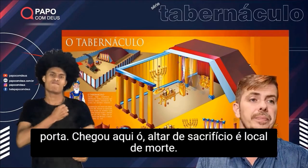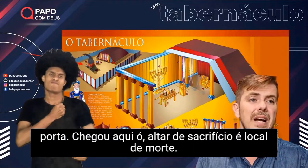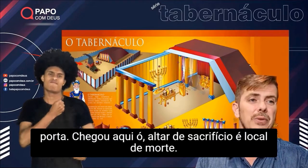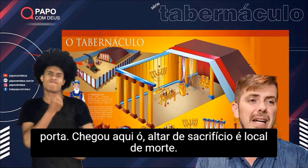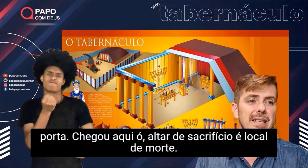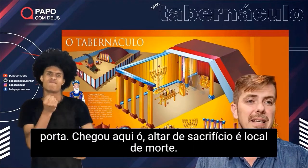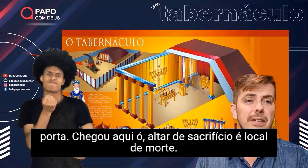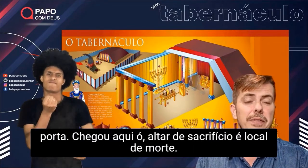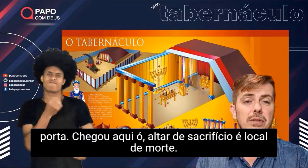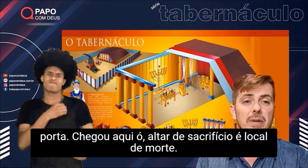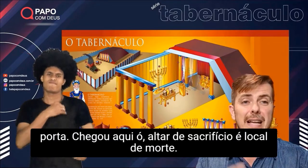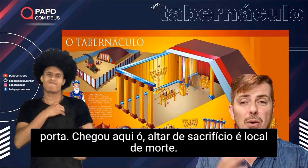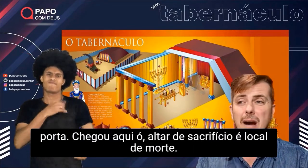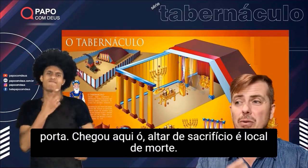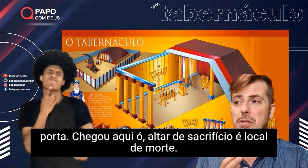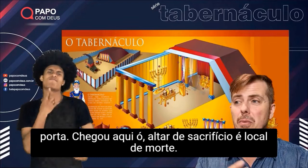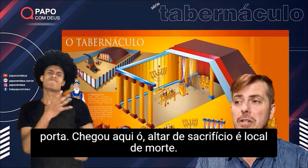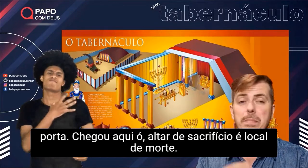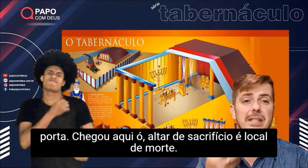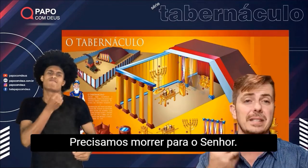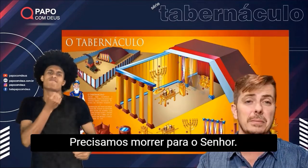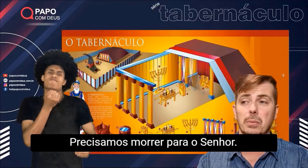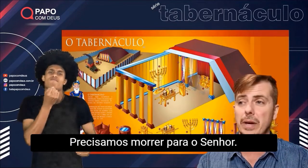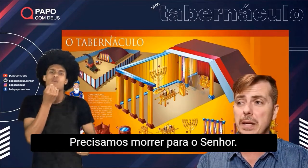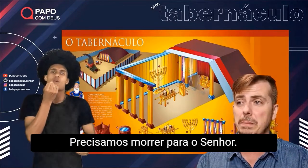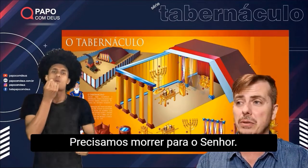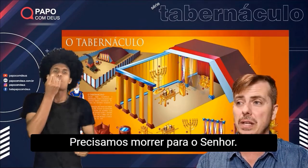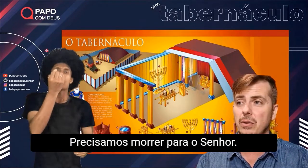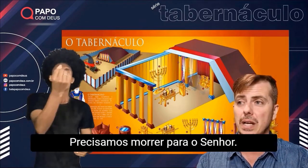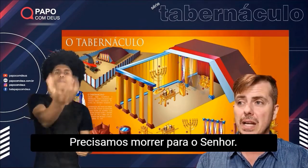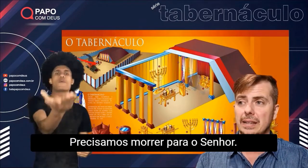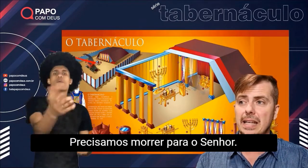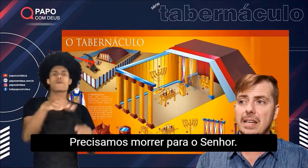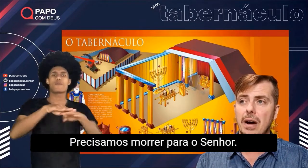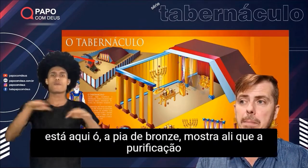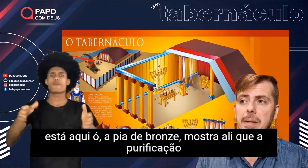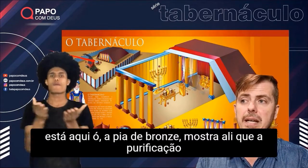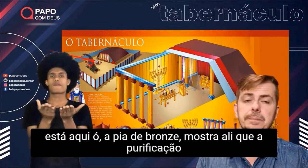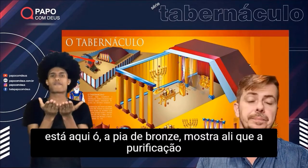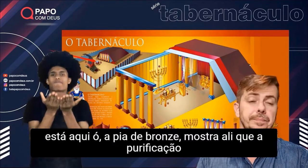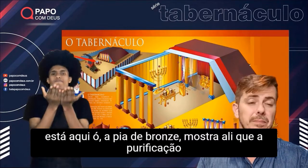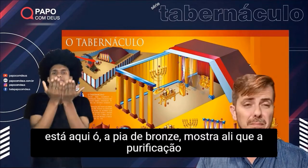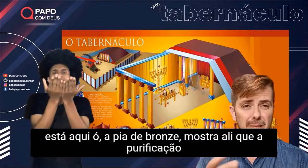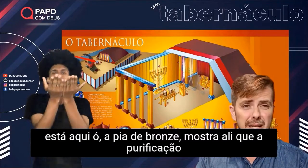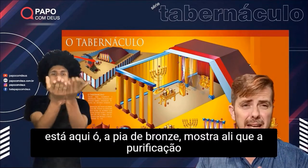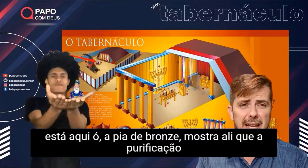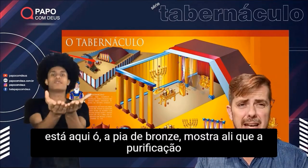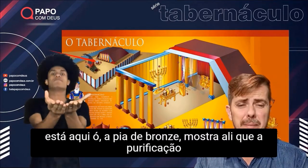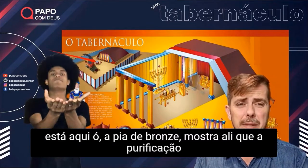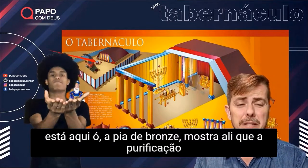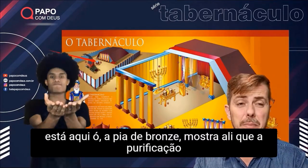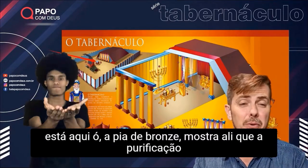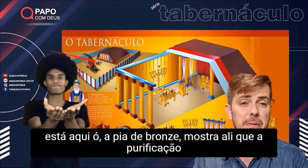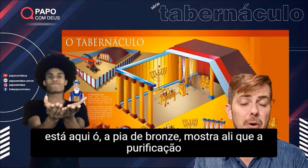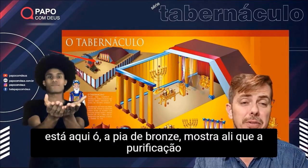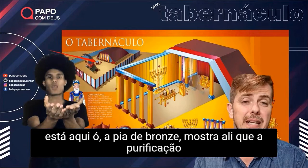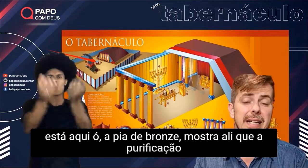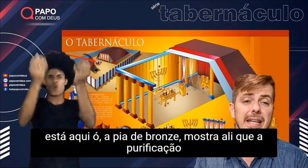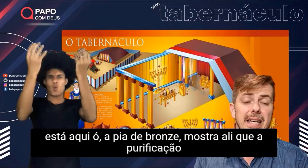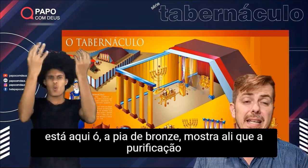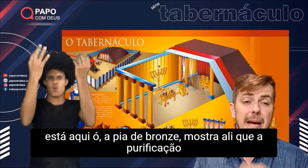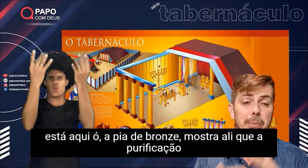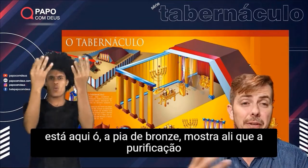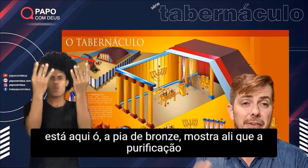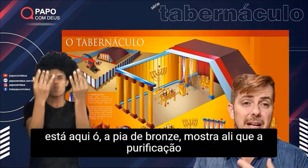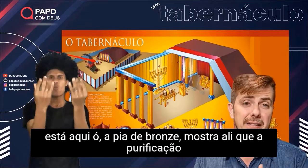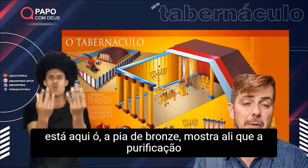aqui, ó, altar de sacrifício. É local de morte. Precisamos morrer para o Senhor. Tá aqui, ó, a pia de bronze mostra